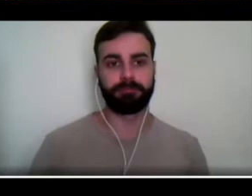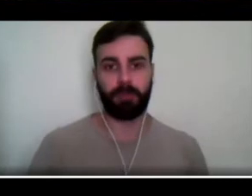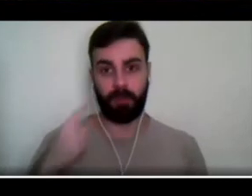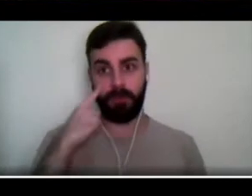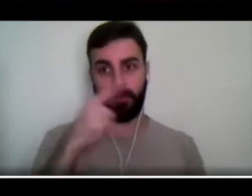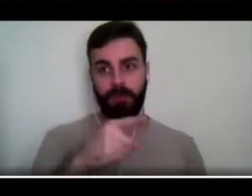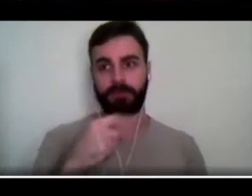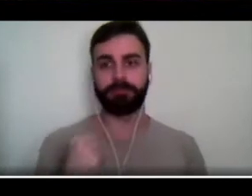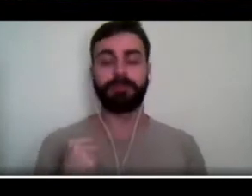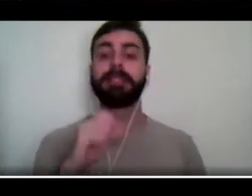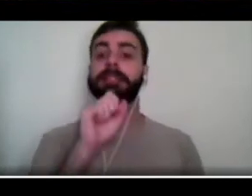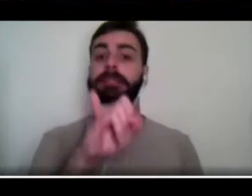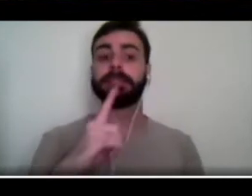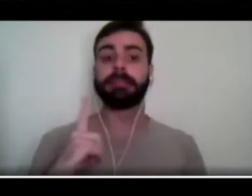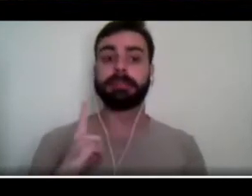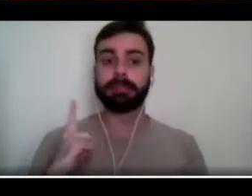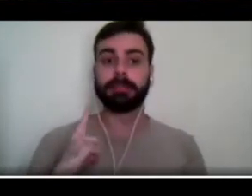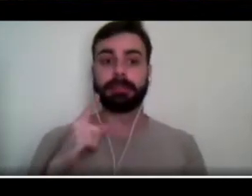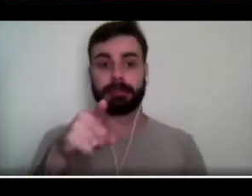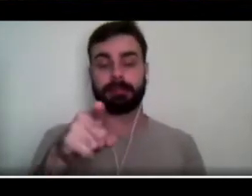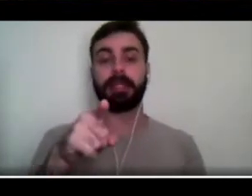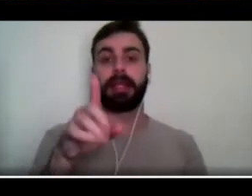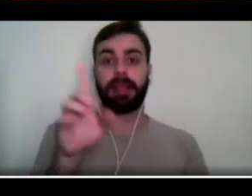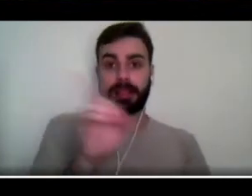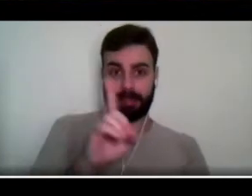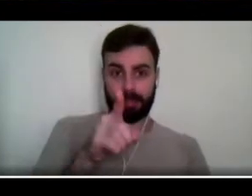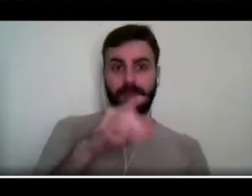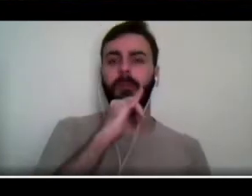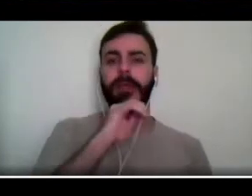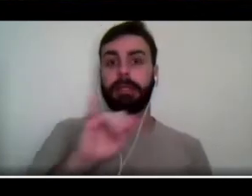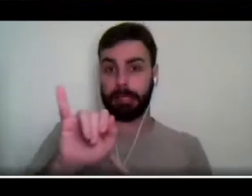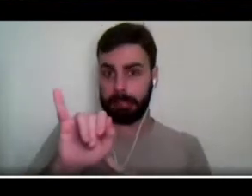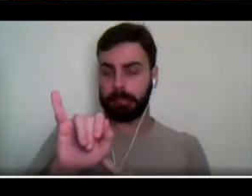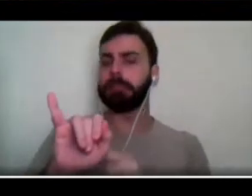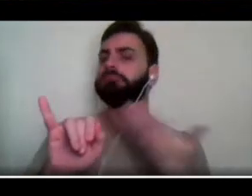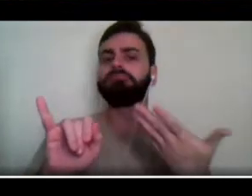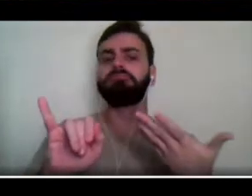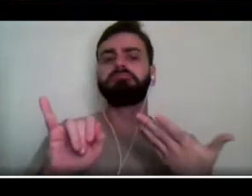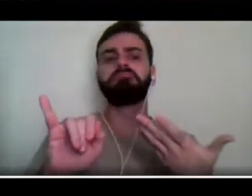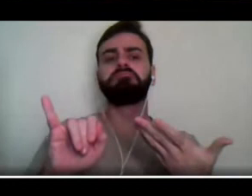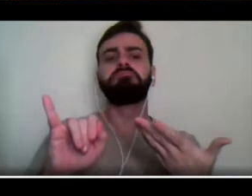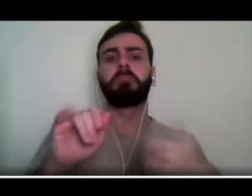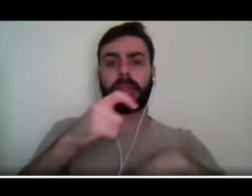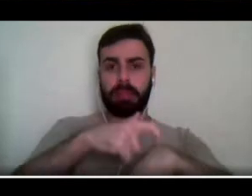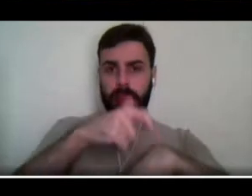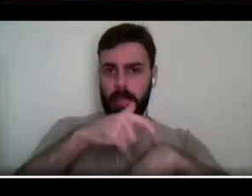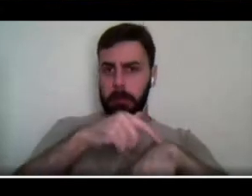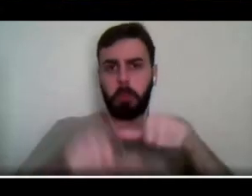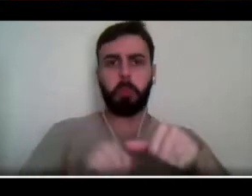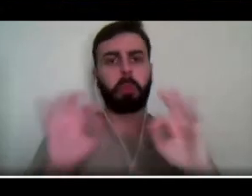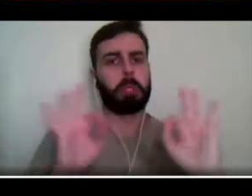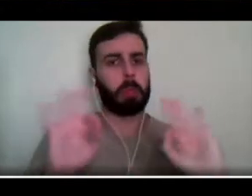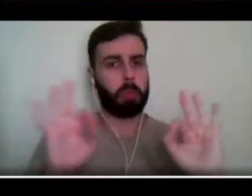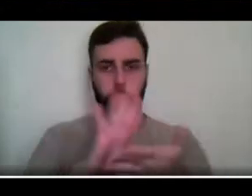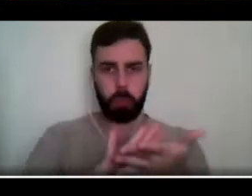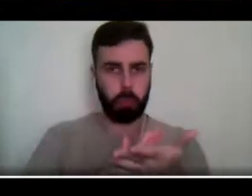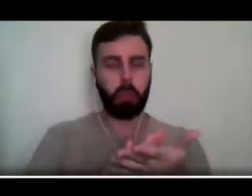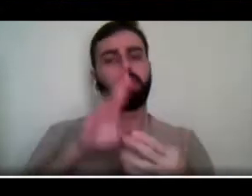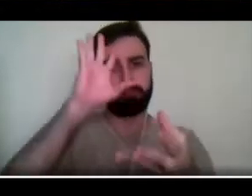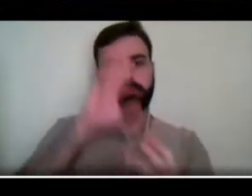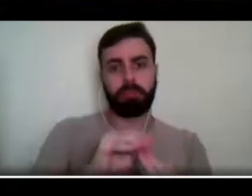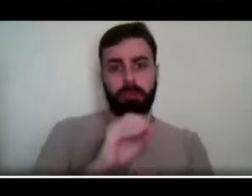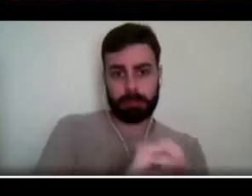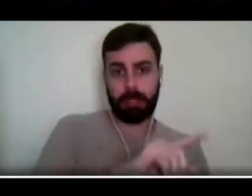aqui, em I você não tem variação no tempo. Então, a velocidade é 0 em I. E em J, se você deriva aqui,